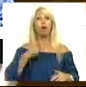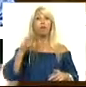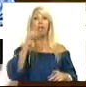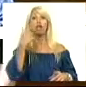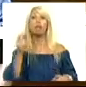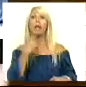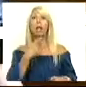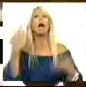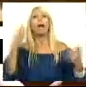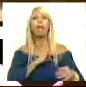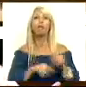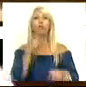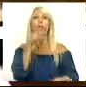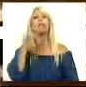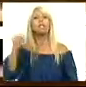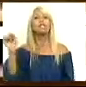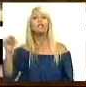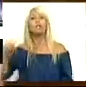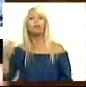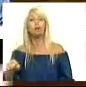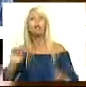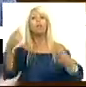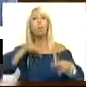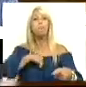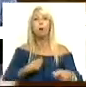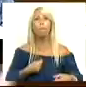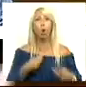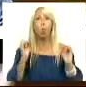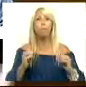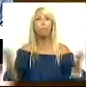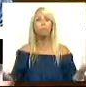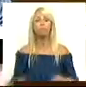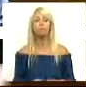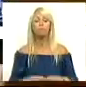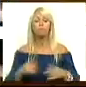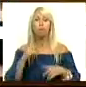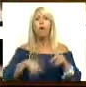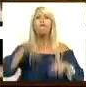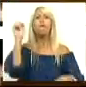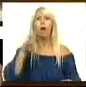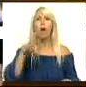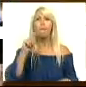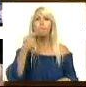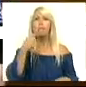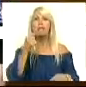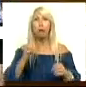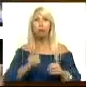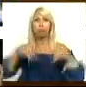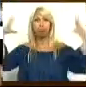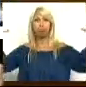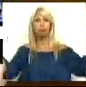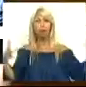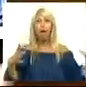diz que sim a tudo, mas depois, pelos vistos, nada preocupa. As fugas de metano, a libertação de metano, que é um gás com efeito de